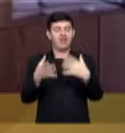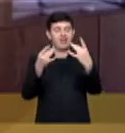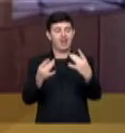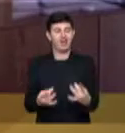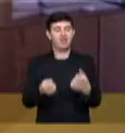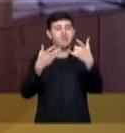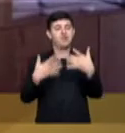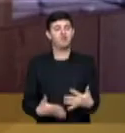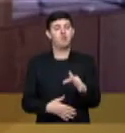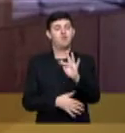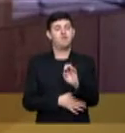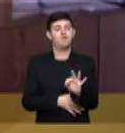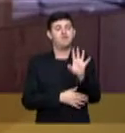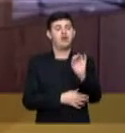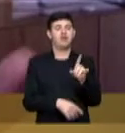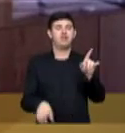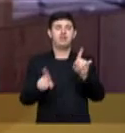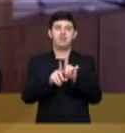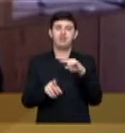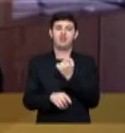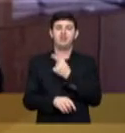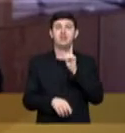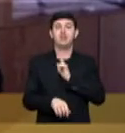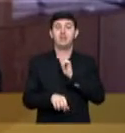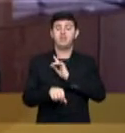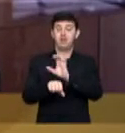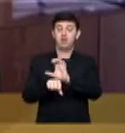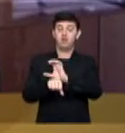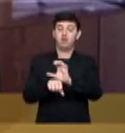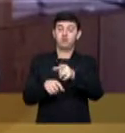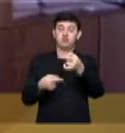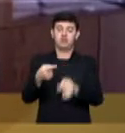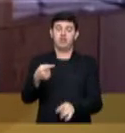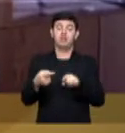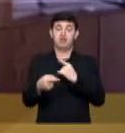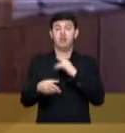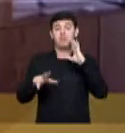seja, que nós temos aqui uma inconstitucionalidade formal, patente,